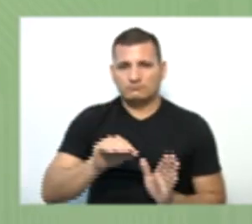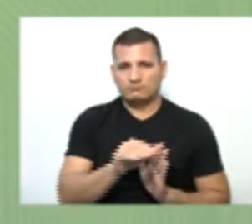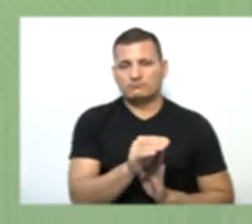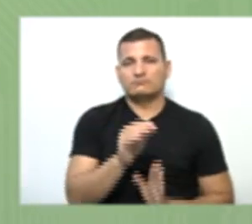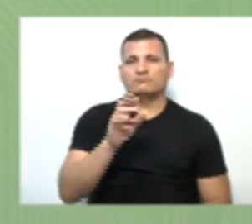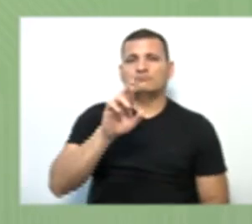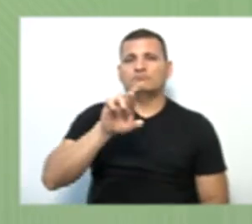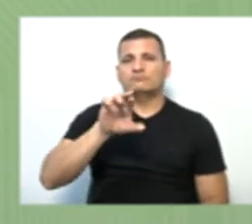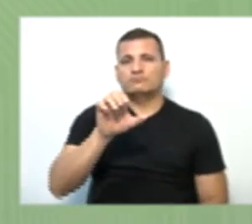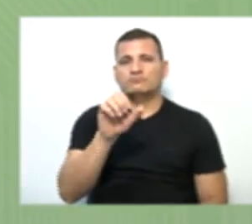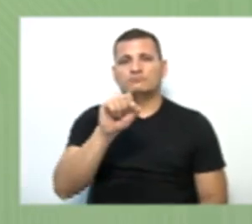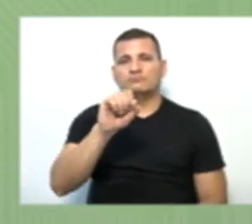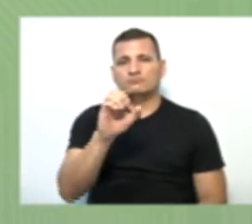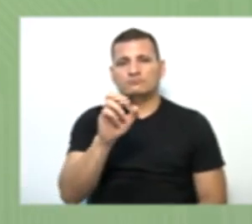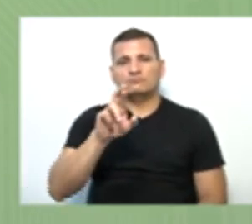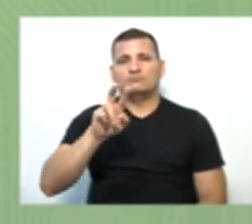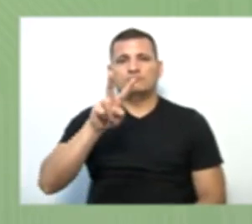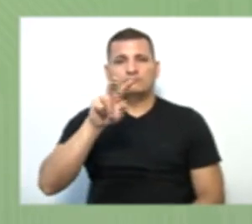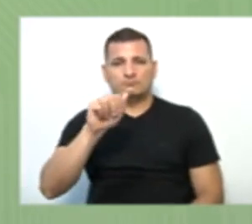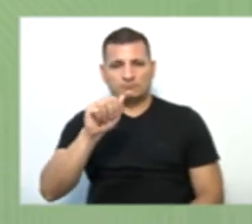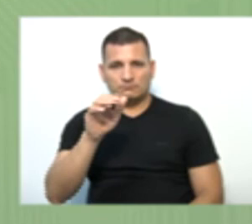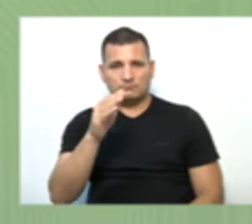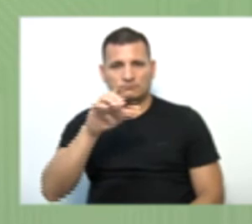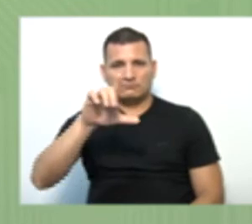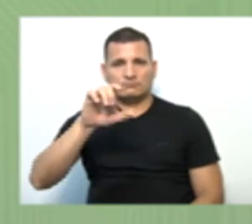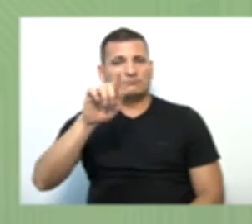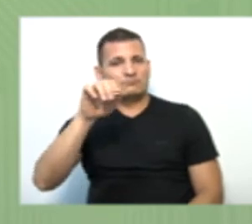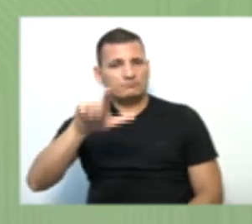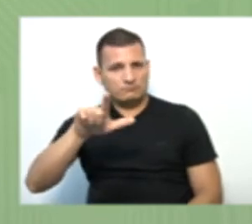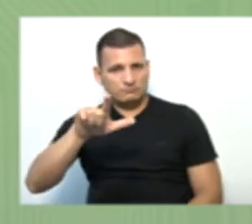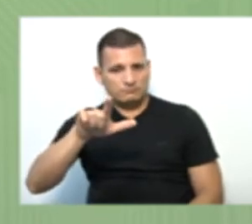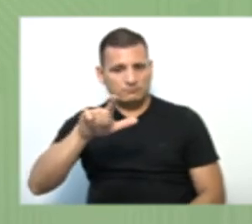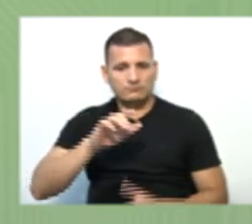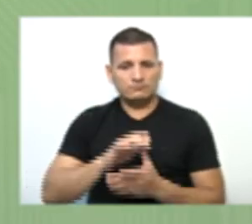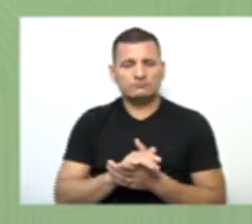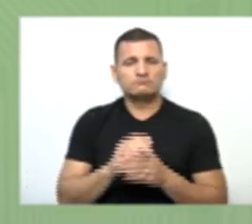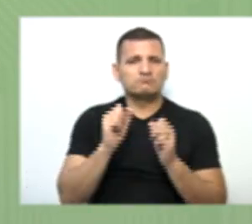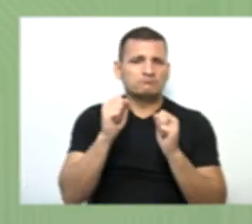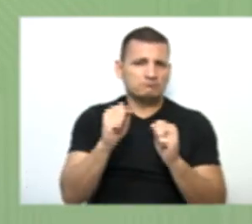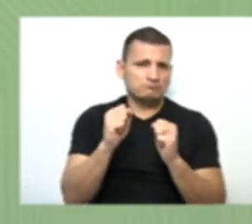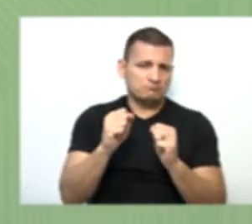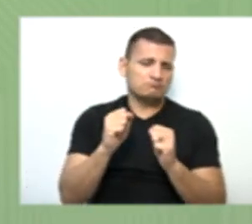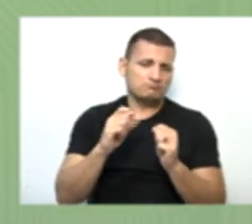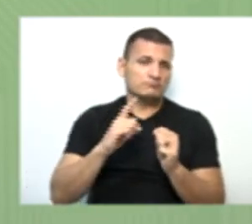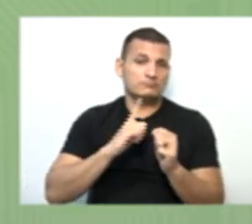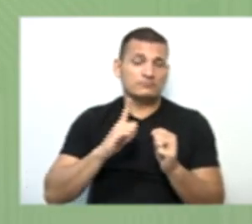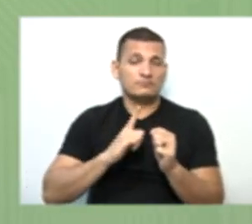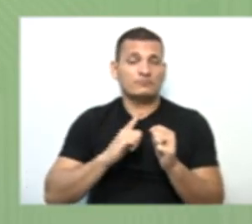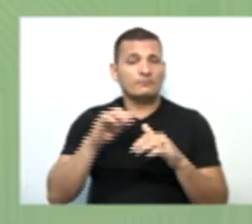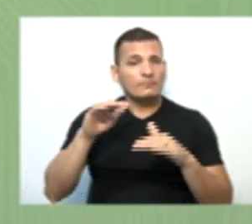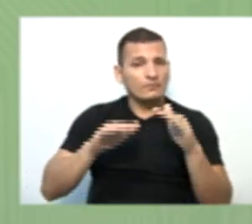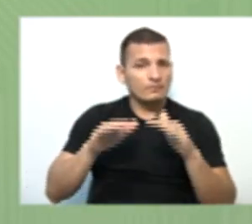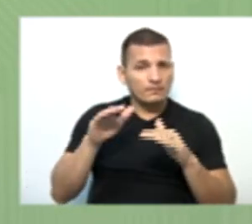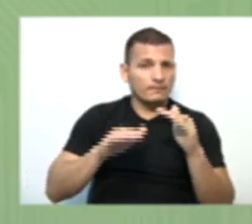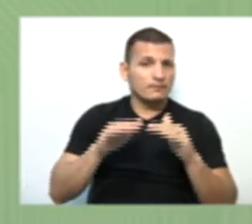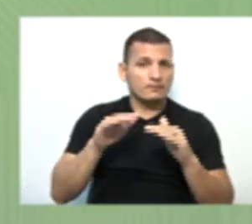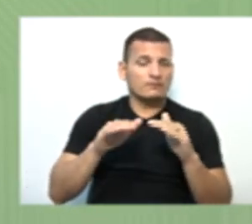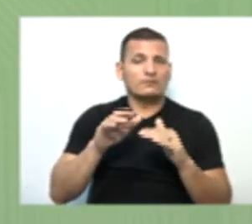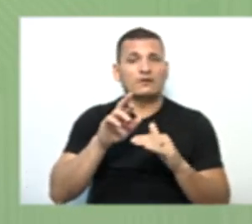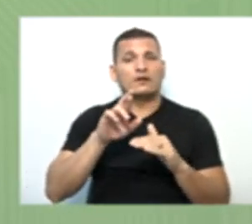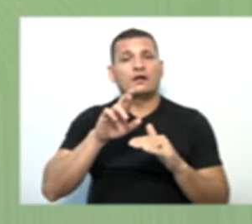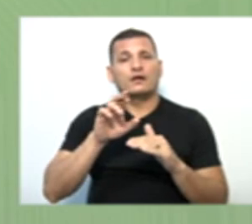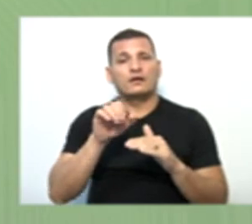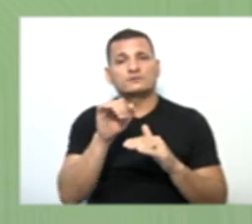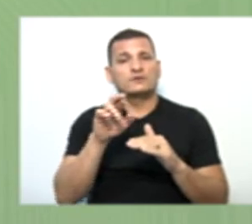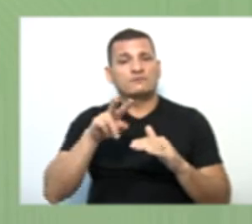aula passada, e podem existir, conforme estatuto, outros tipos de